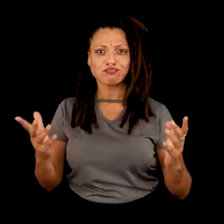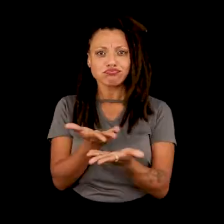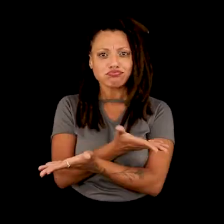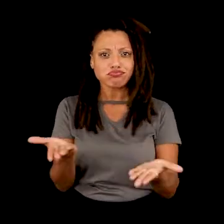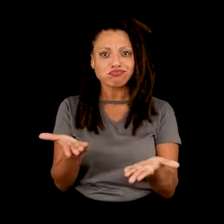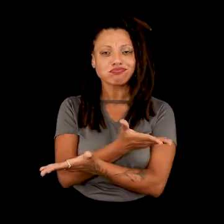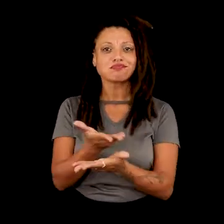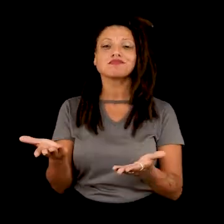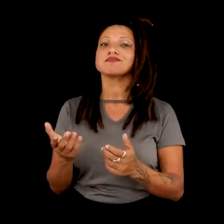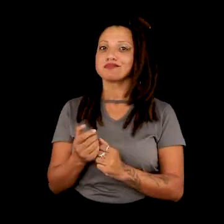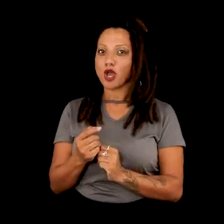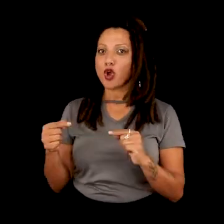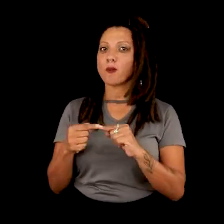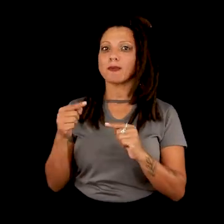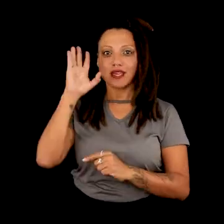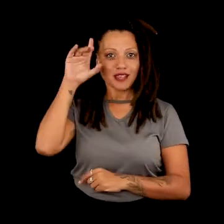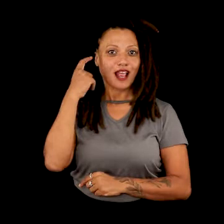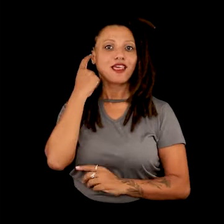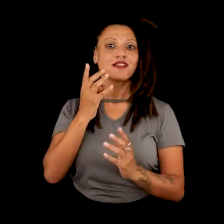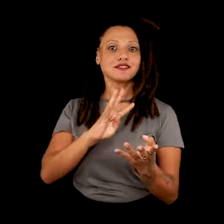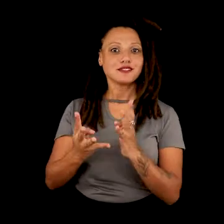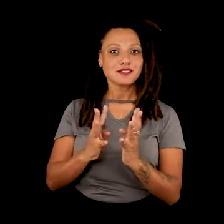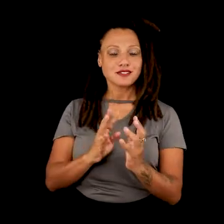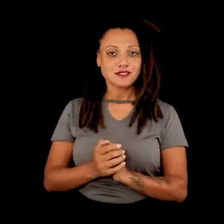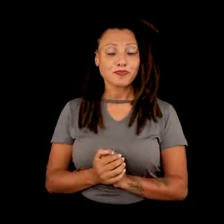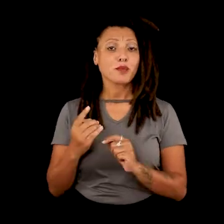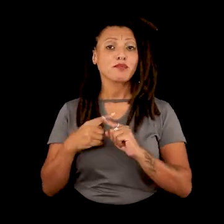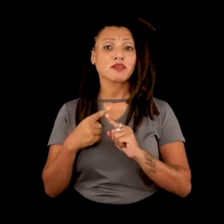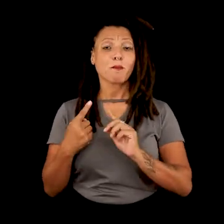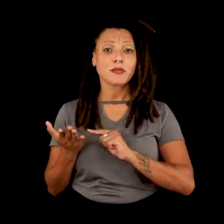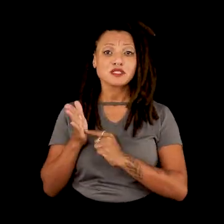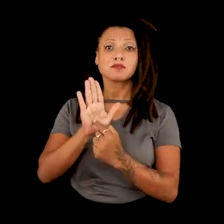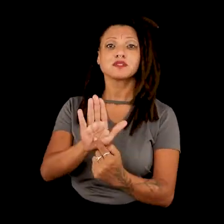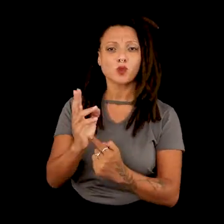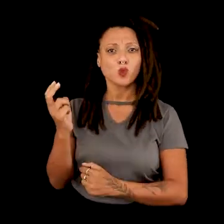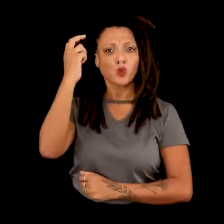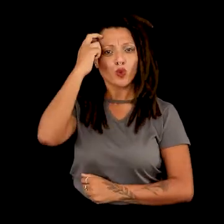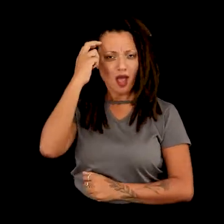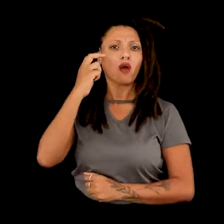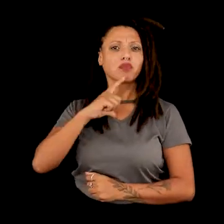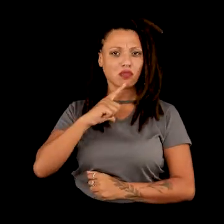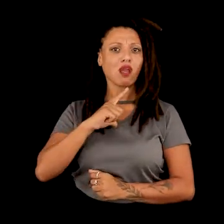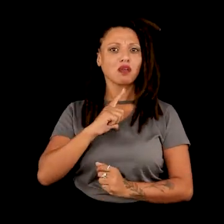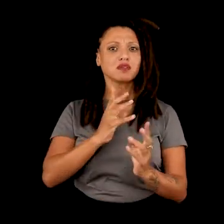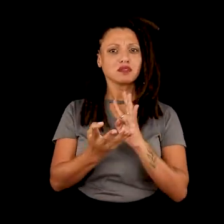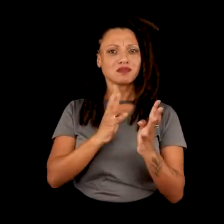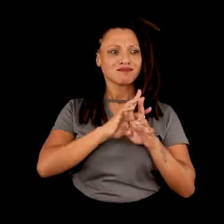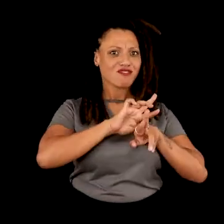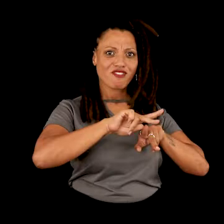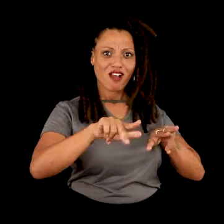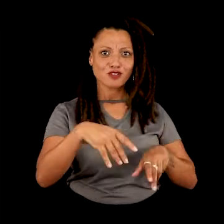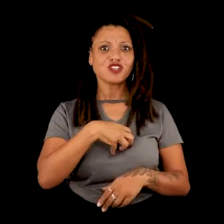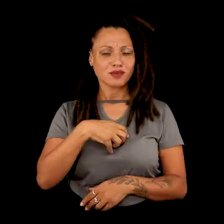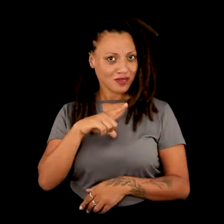que outra expressão cultural e de dança e das danças circulares